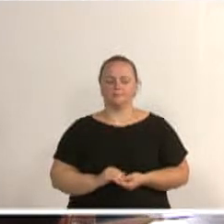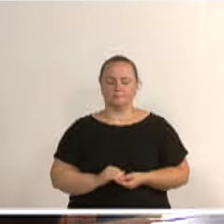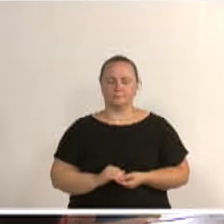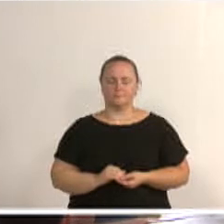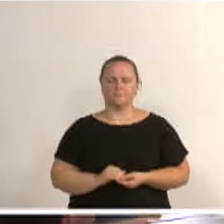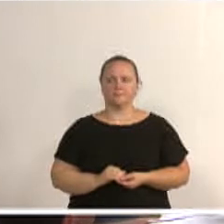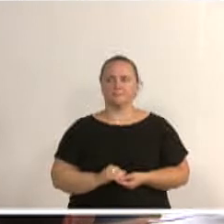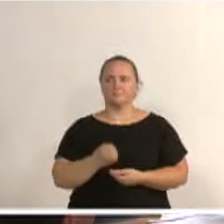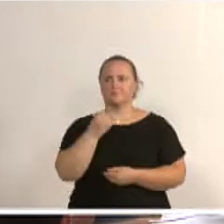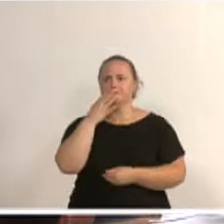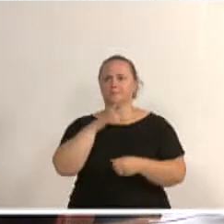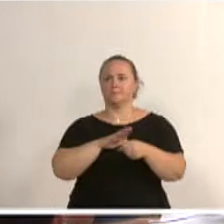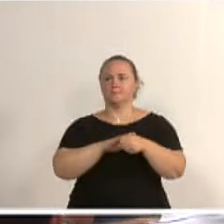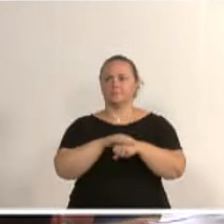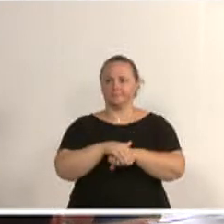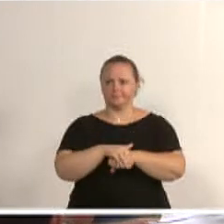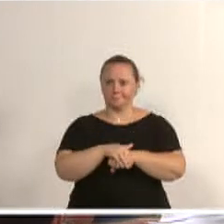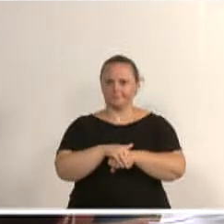Boa noite.